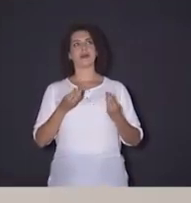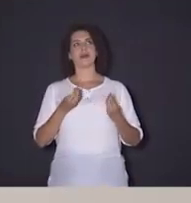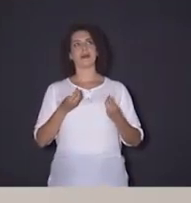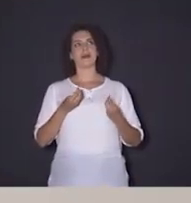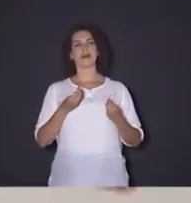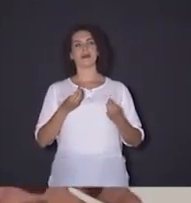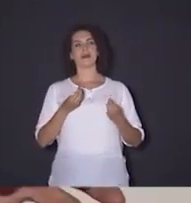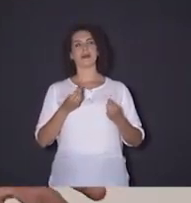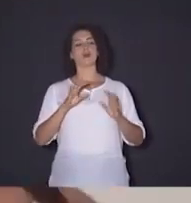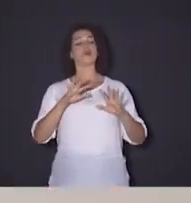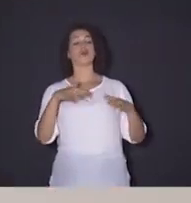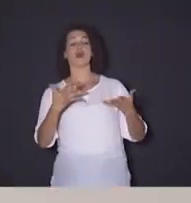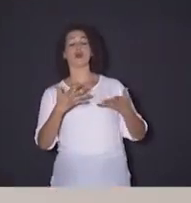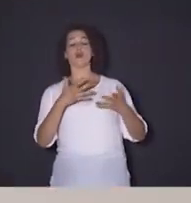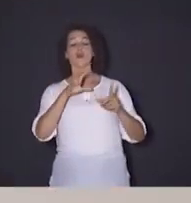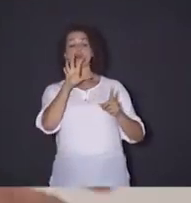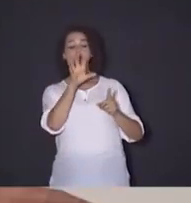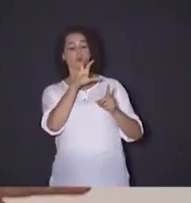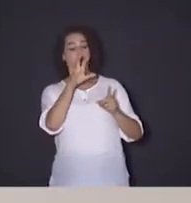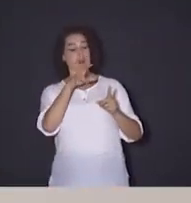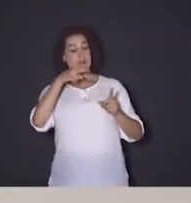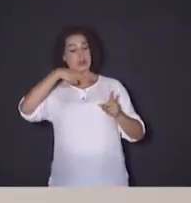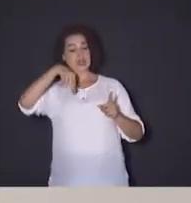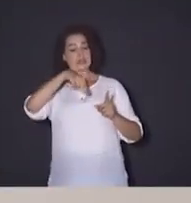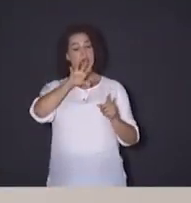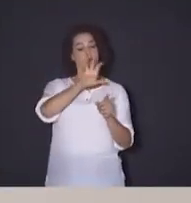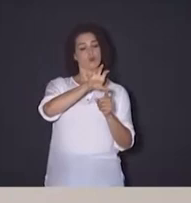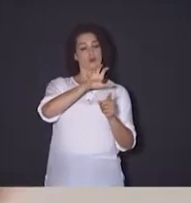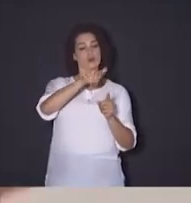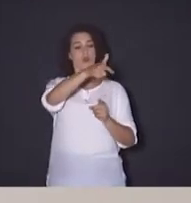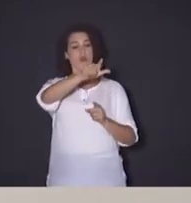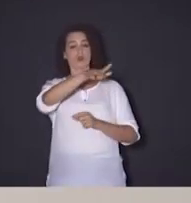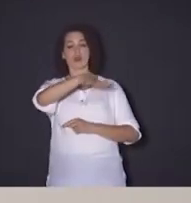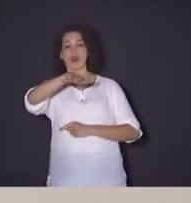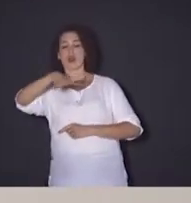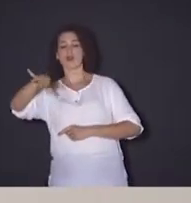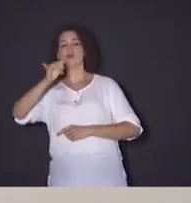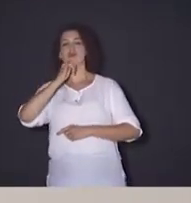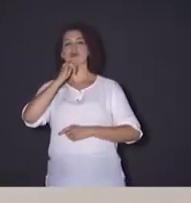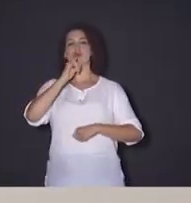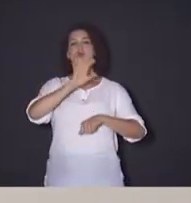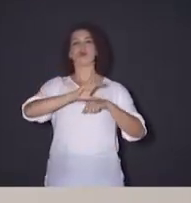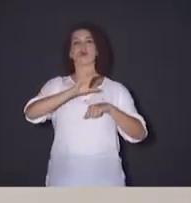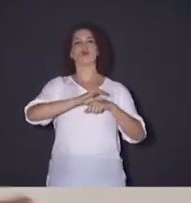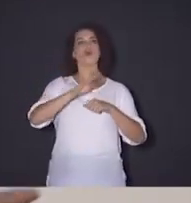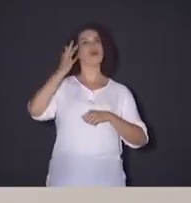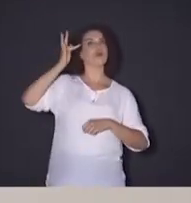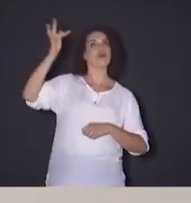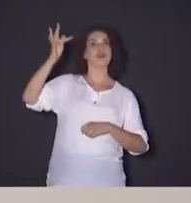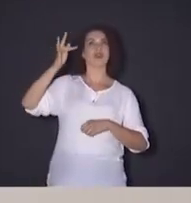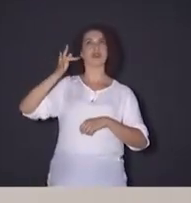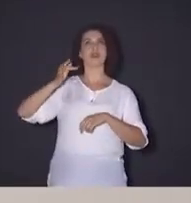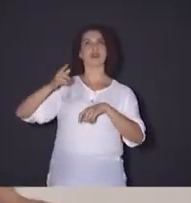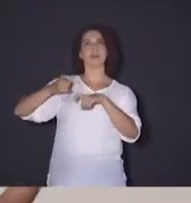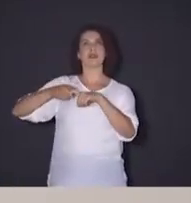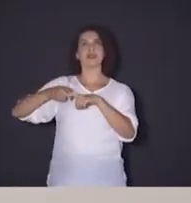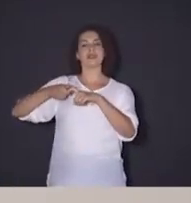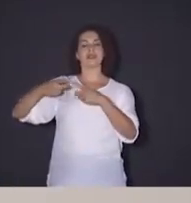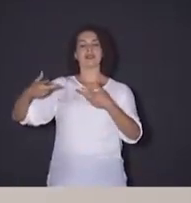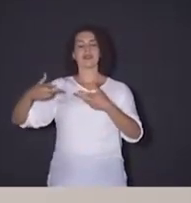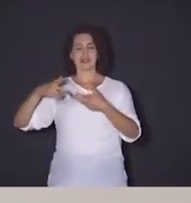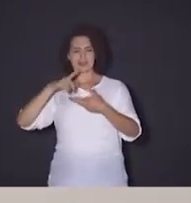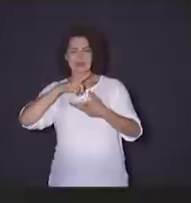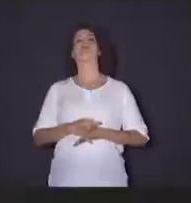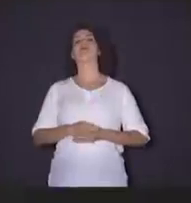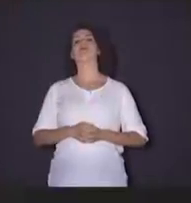a influência da dança em outras áreas, por exemplo, em curso de filosofia ou medicina? Você tem como especular alguma coisa